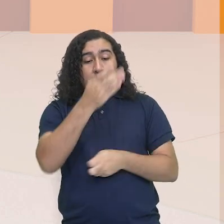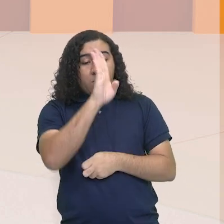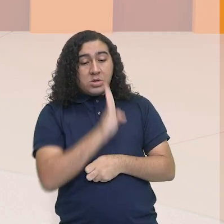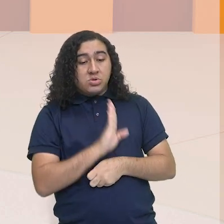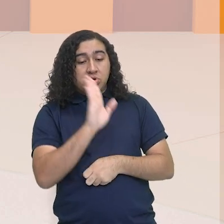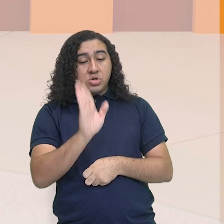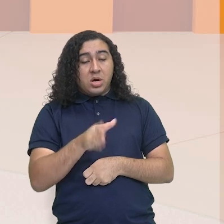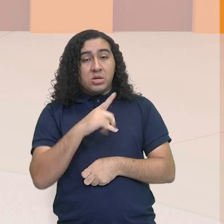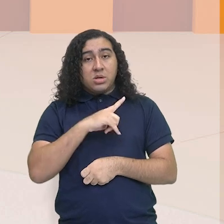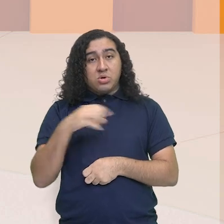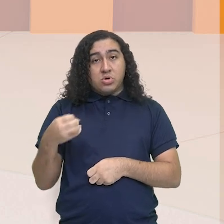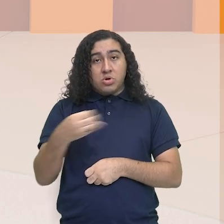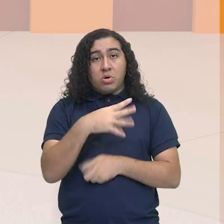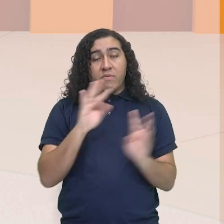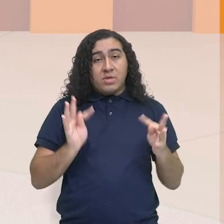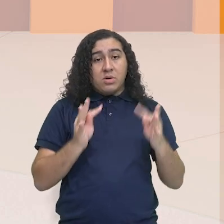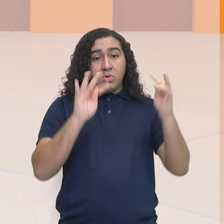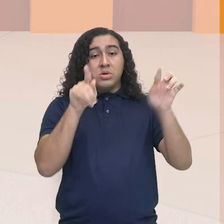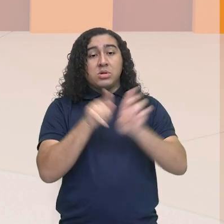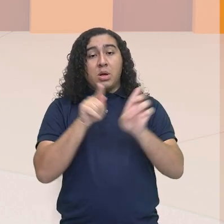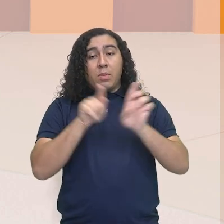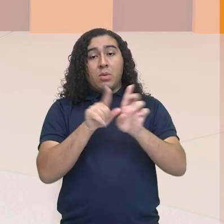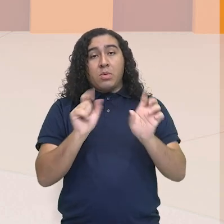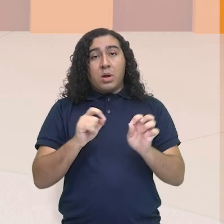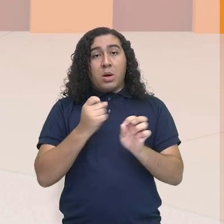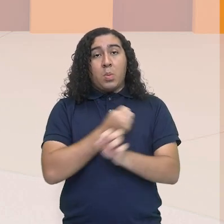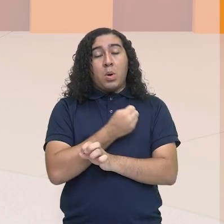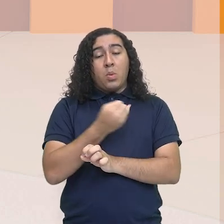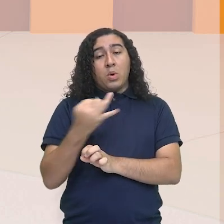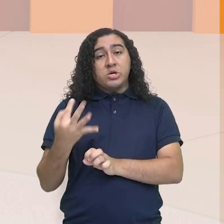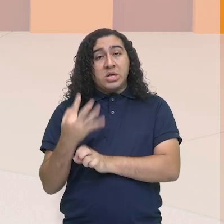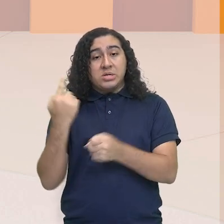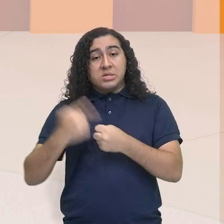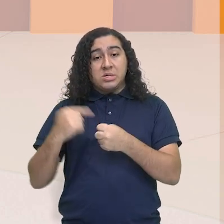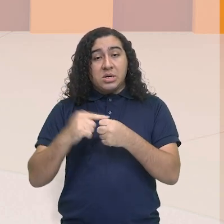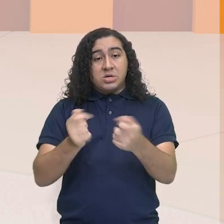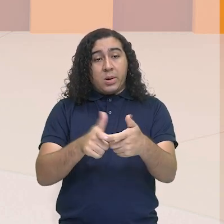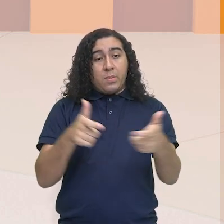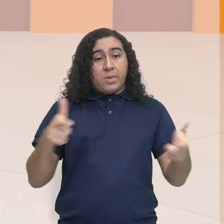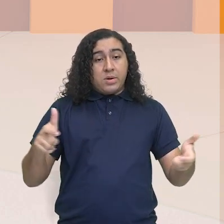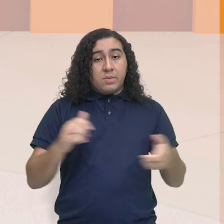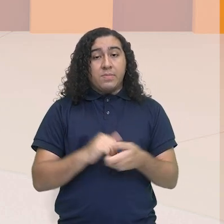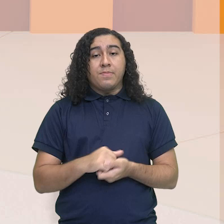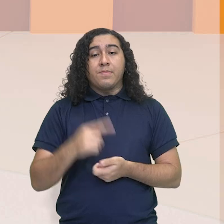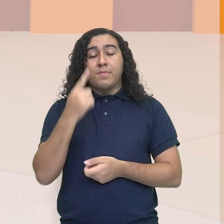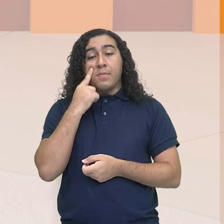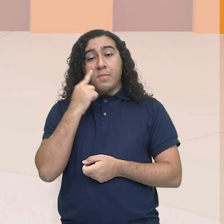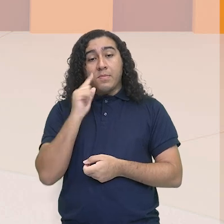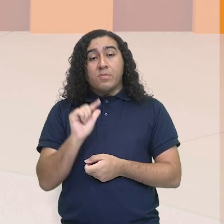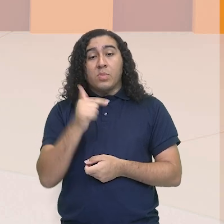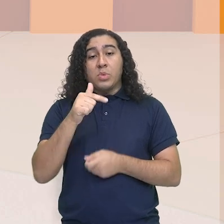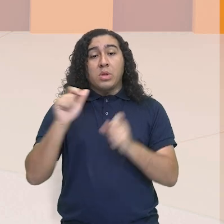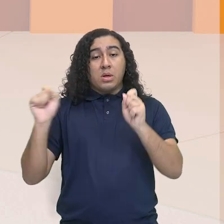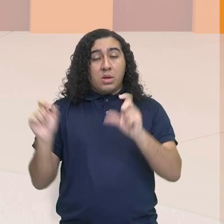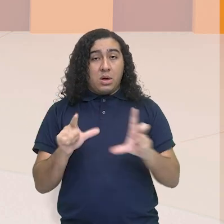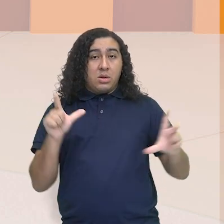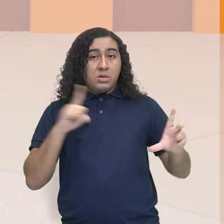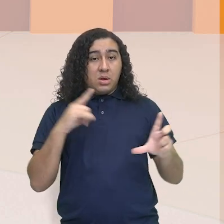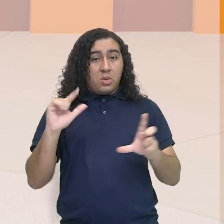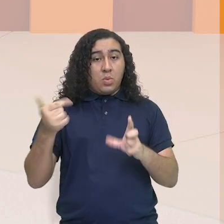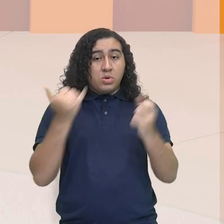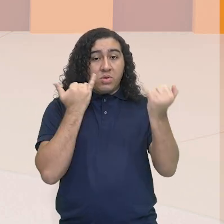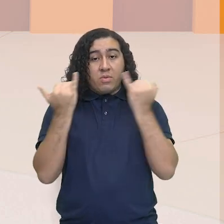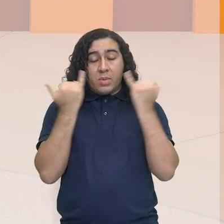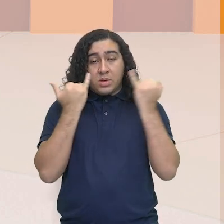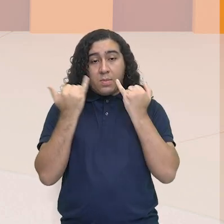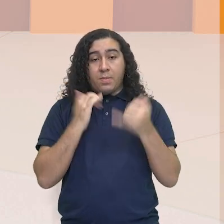modernizando e aumentando, né, a quantidade das suas cidades. Vamos dar uma olhada na próxima tela, que traz mais algumas informações ali.